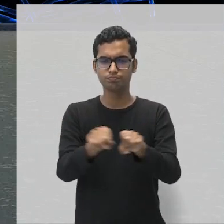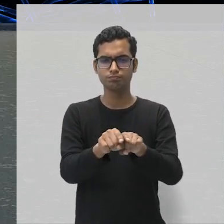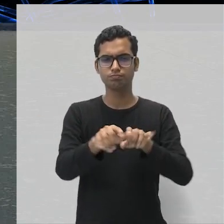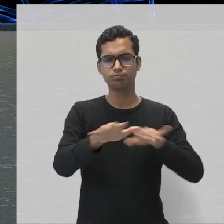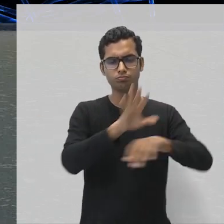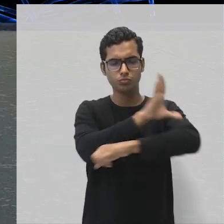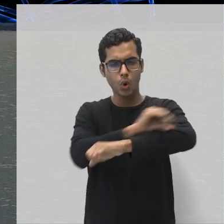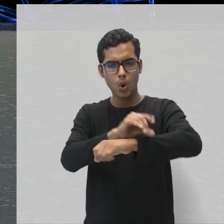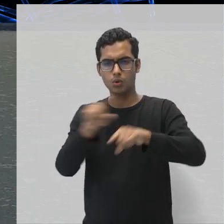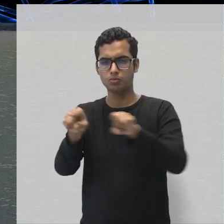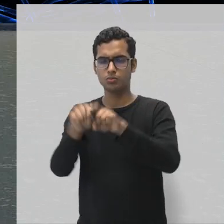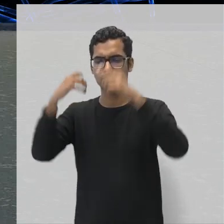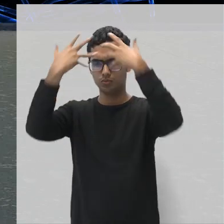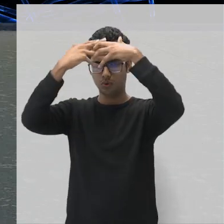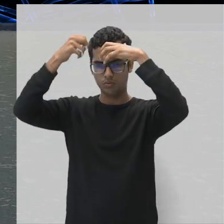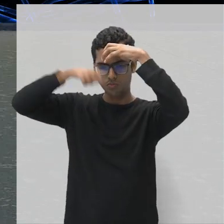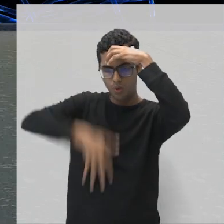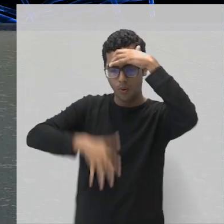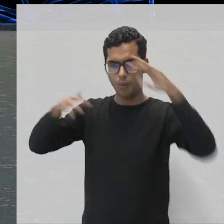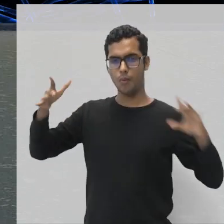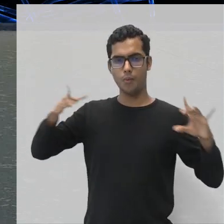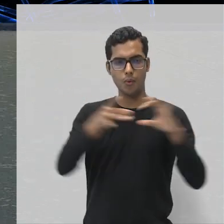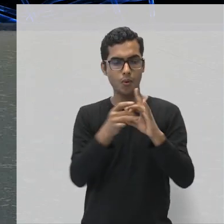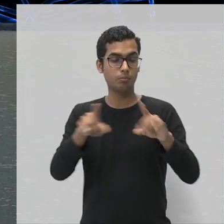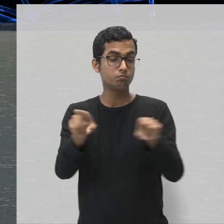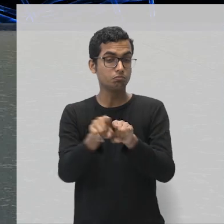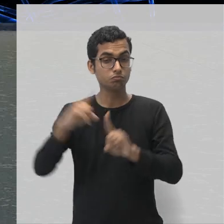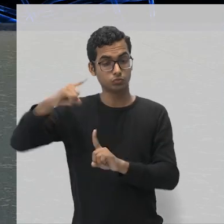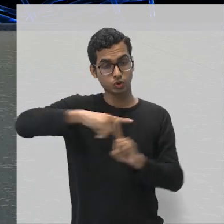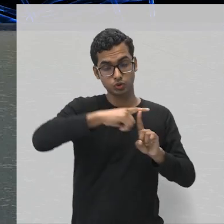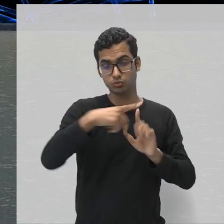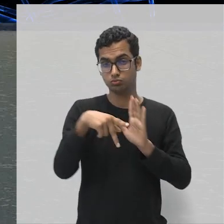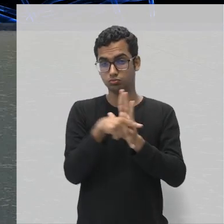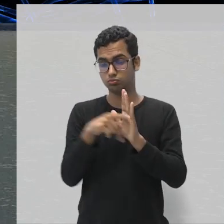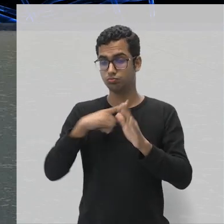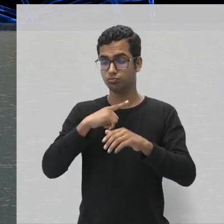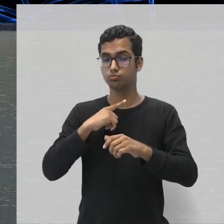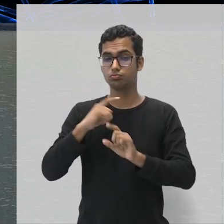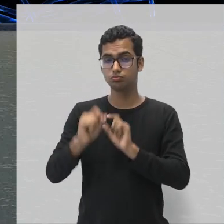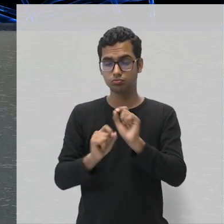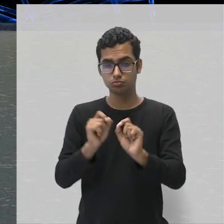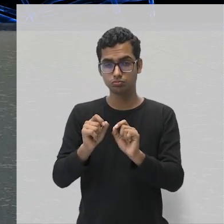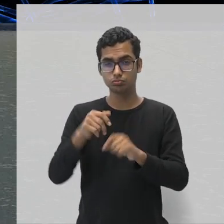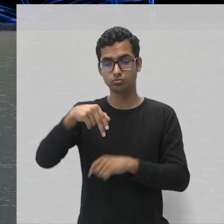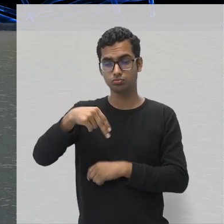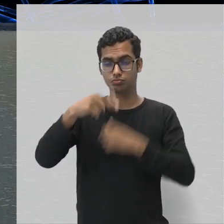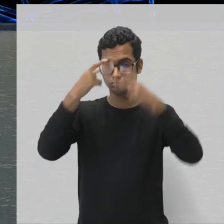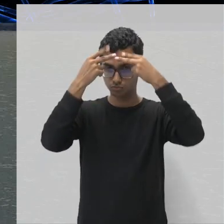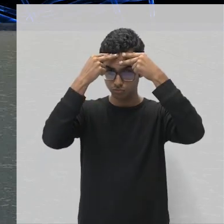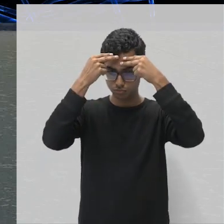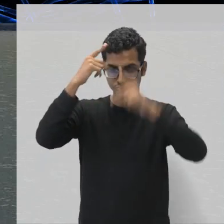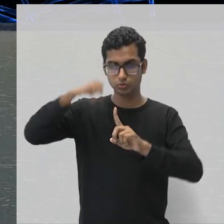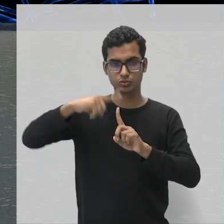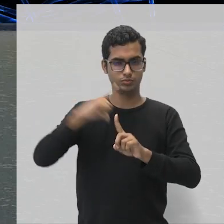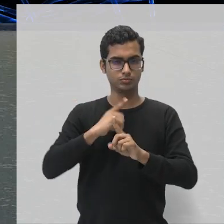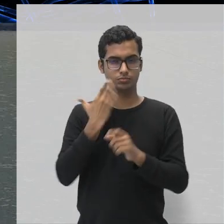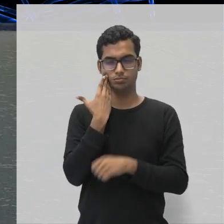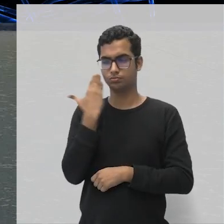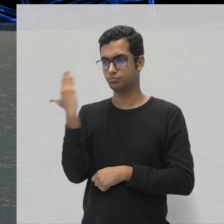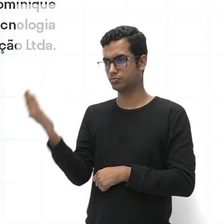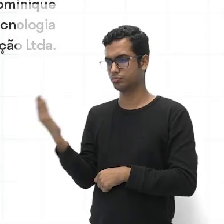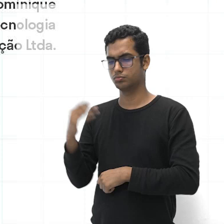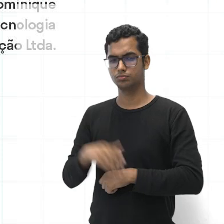muscular. Há tipos de nervos. Nós vamos aí classificar esses nervos que vão compor o sistema